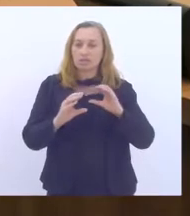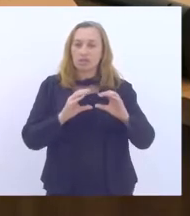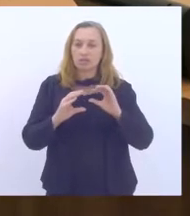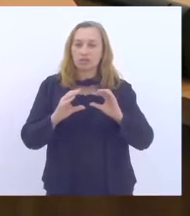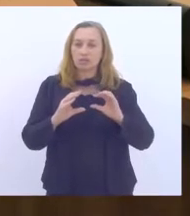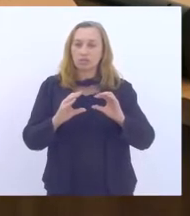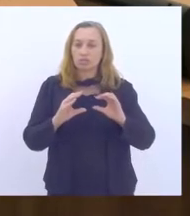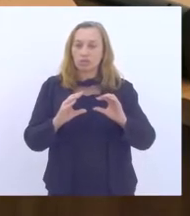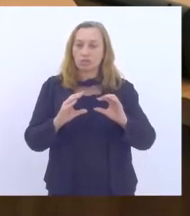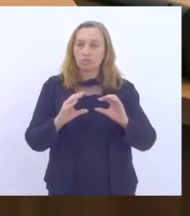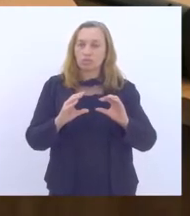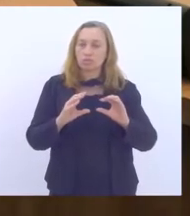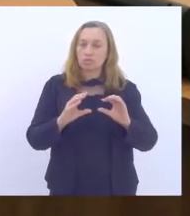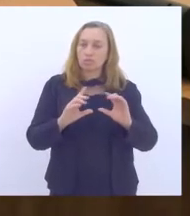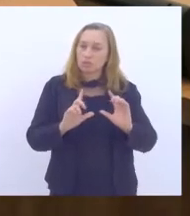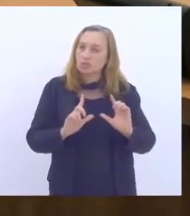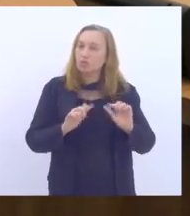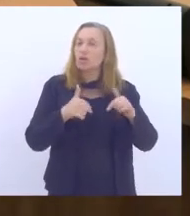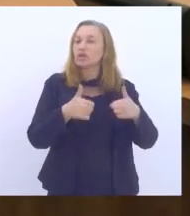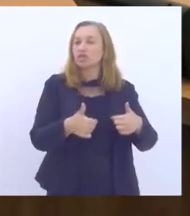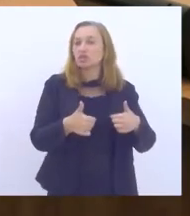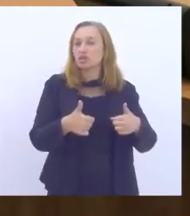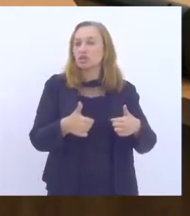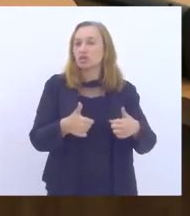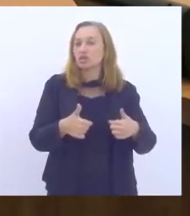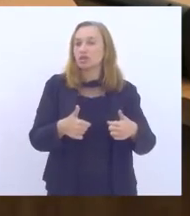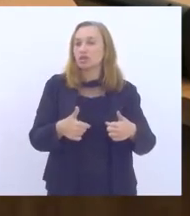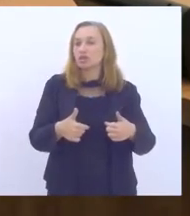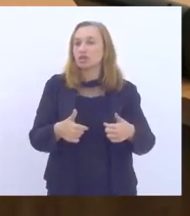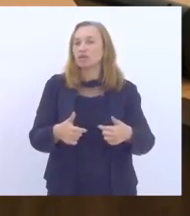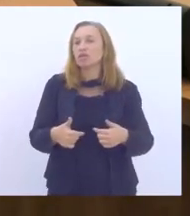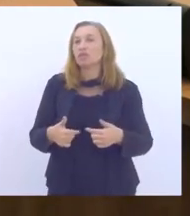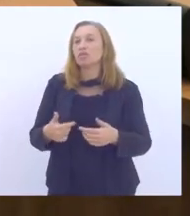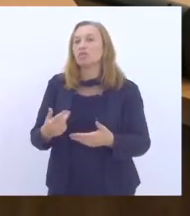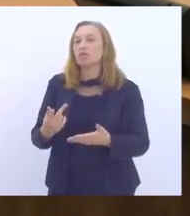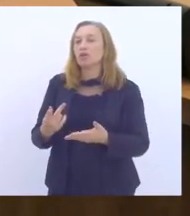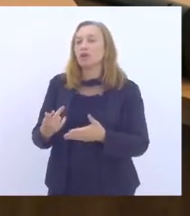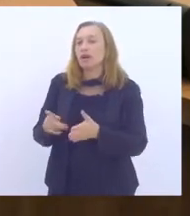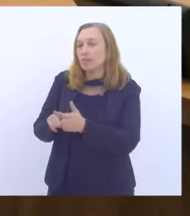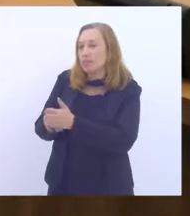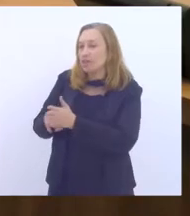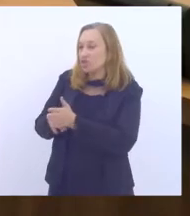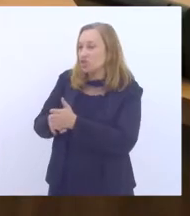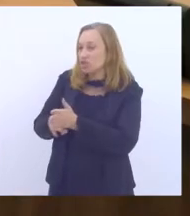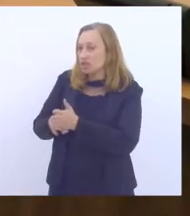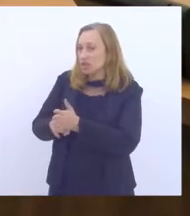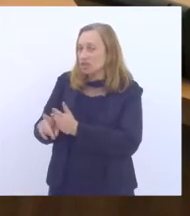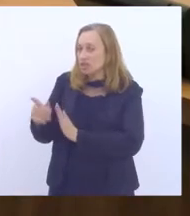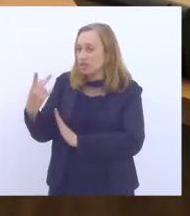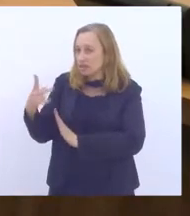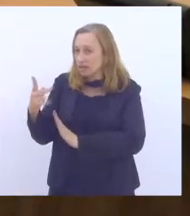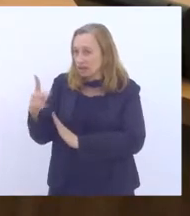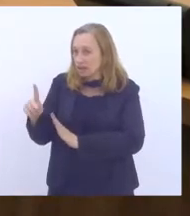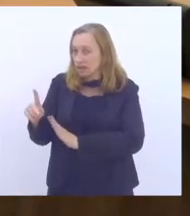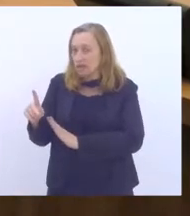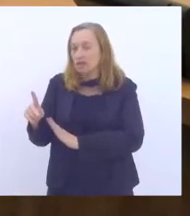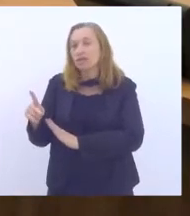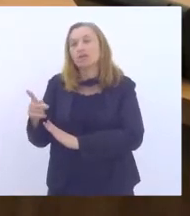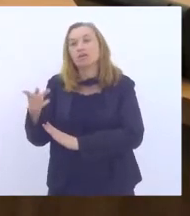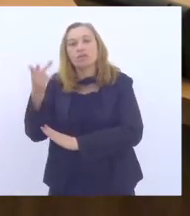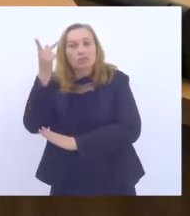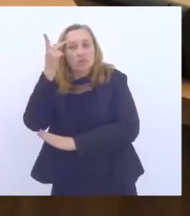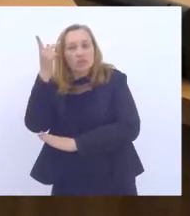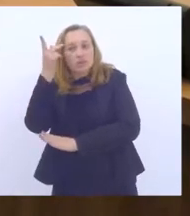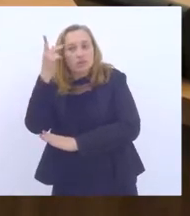né Essa iniciativa foi fruto da pesquisa deles na legislação paulista que foi aprovada